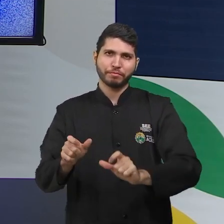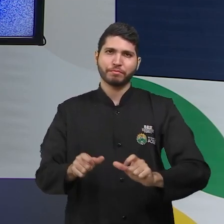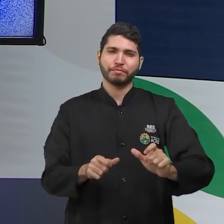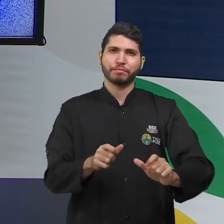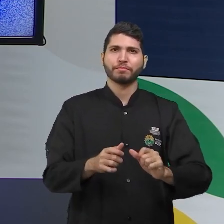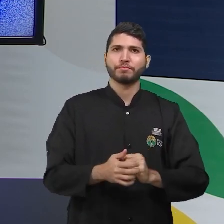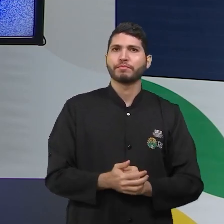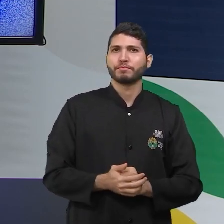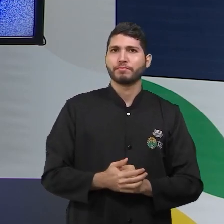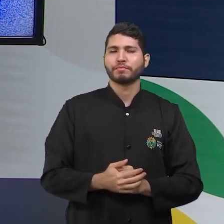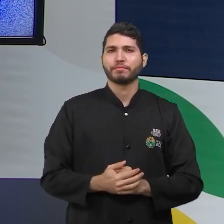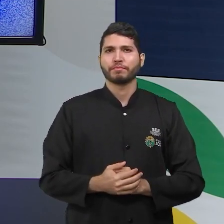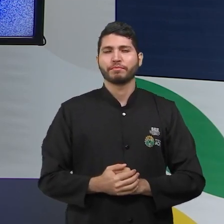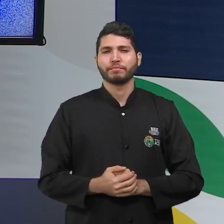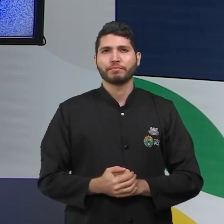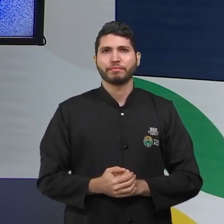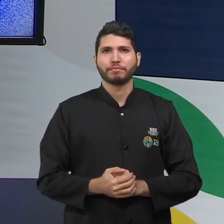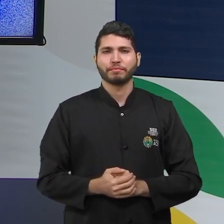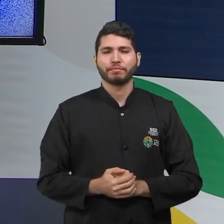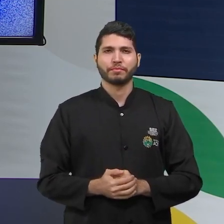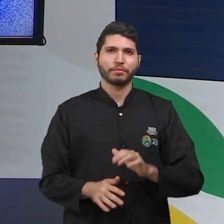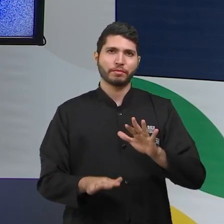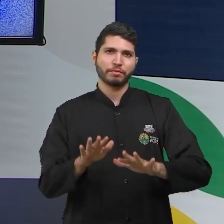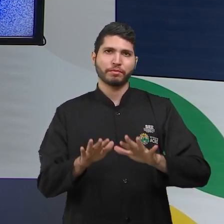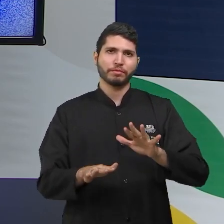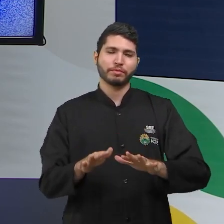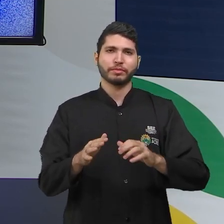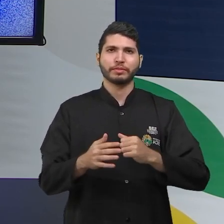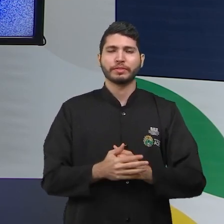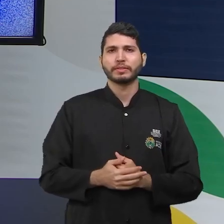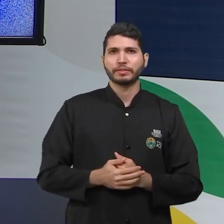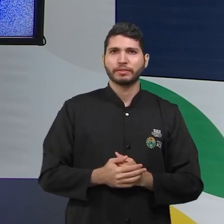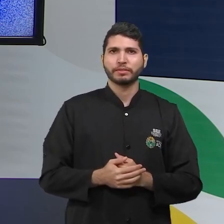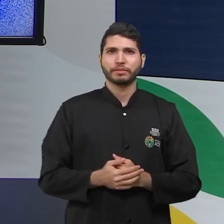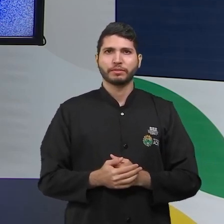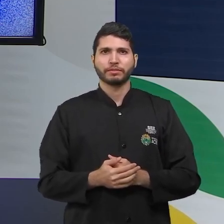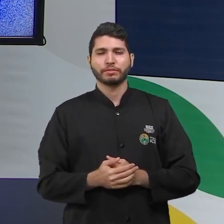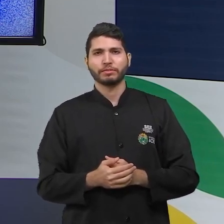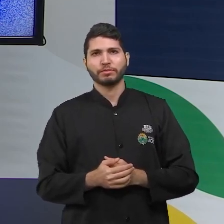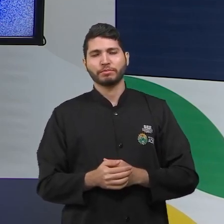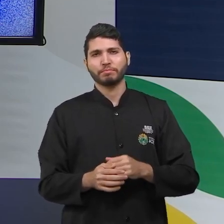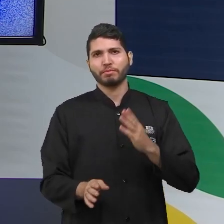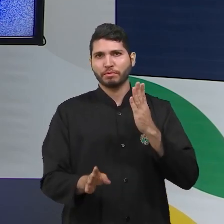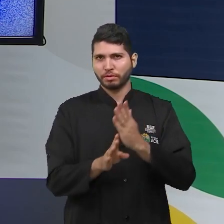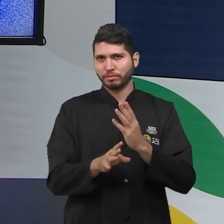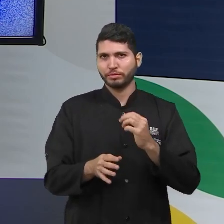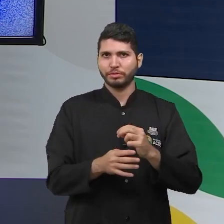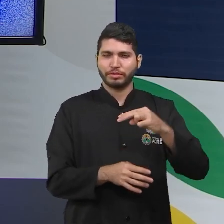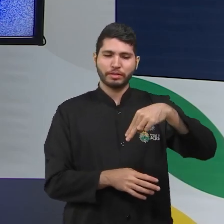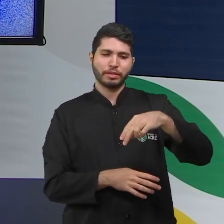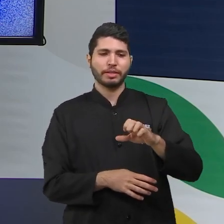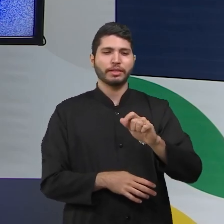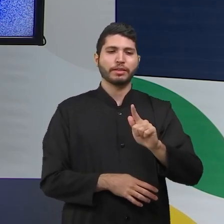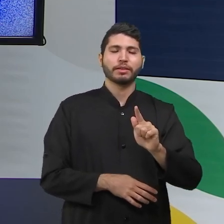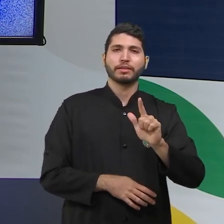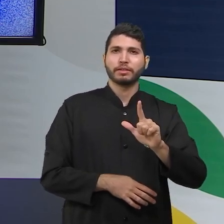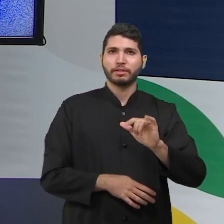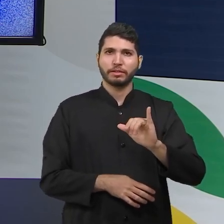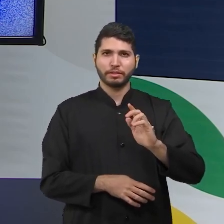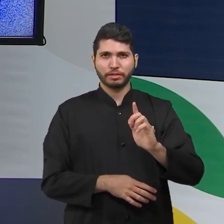em situações de, às vezes, negligência de políticas públicas. Então, ele traz